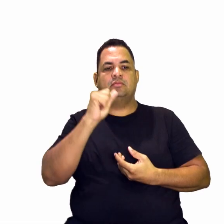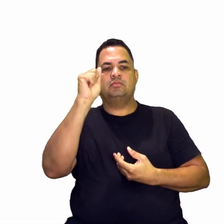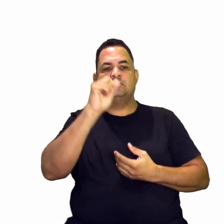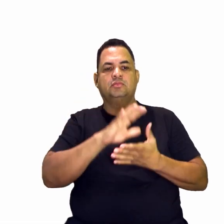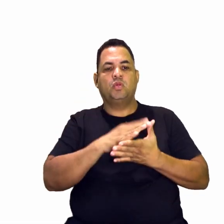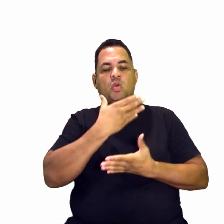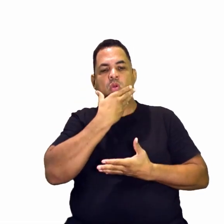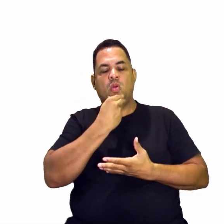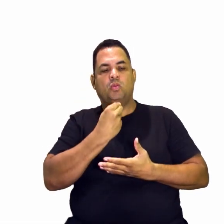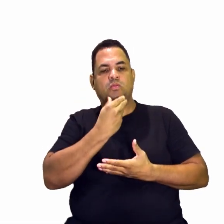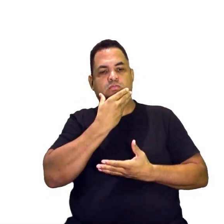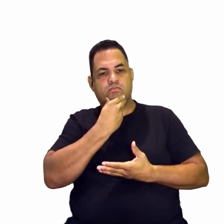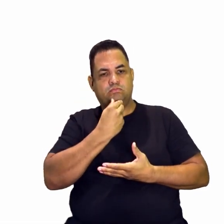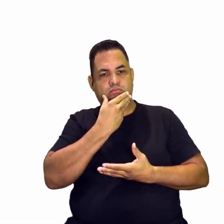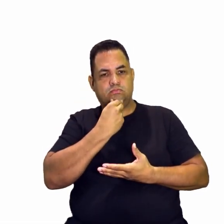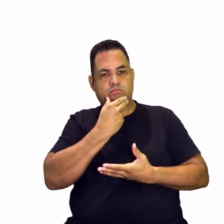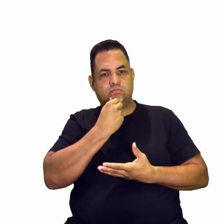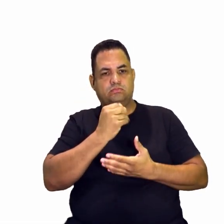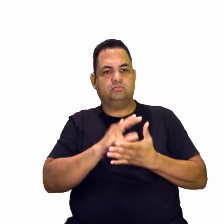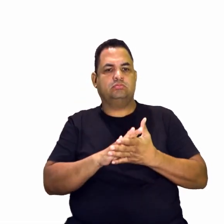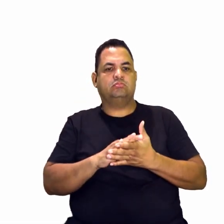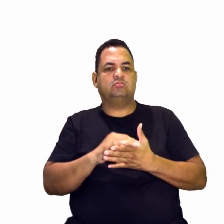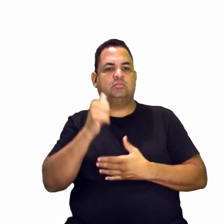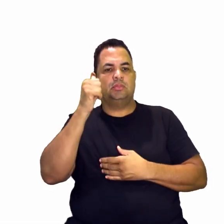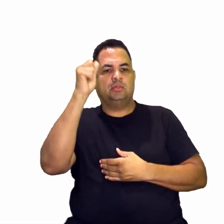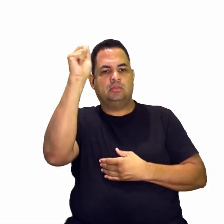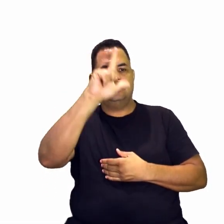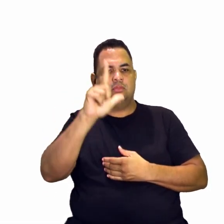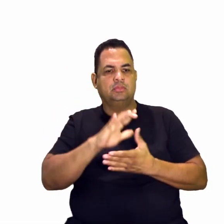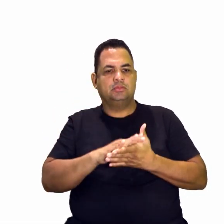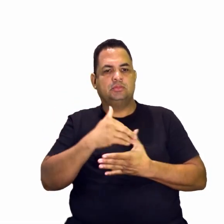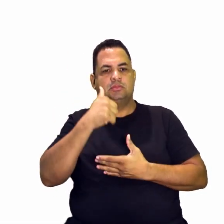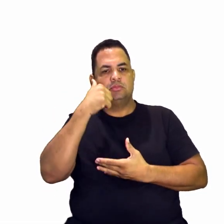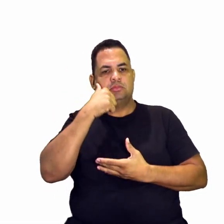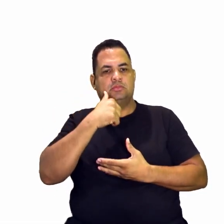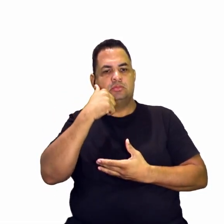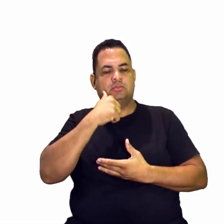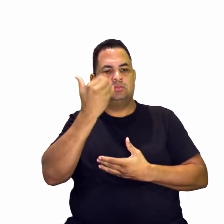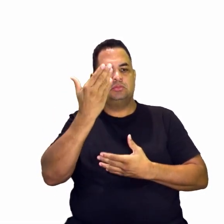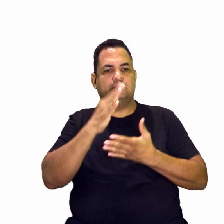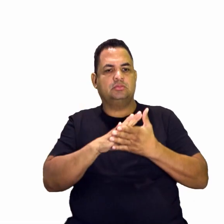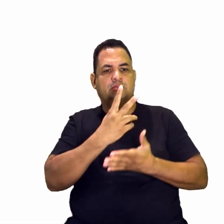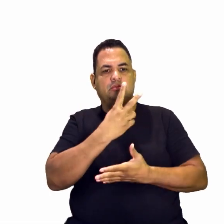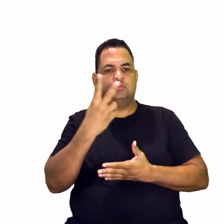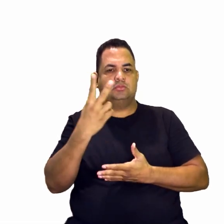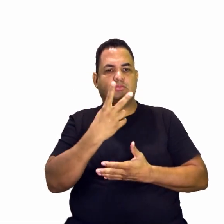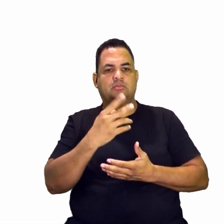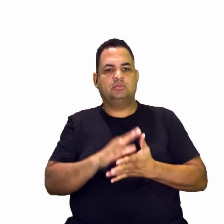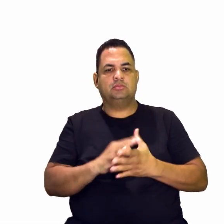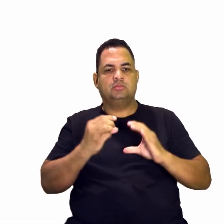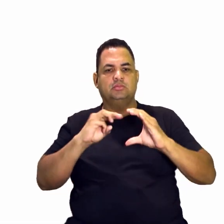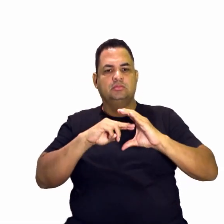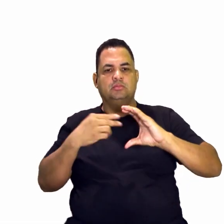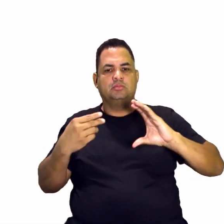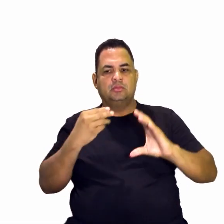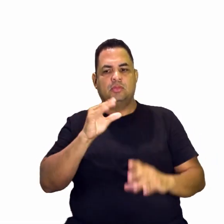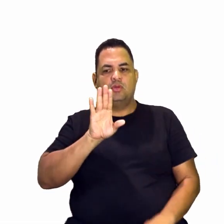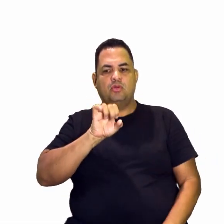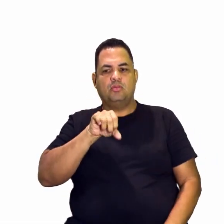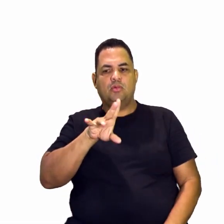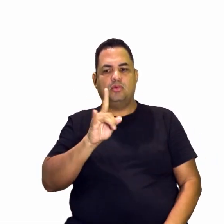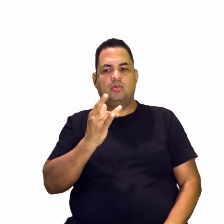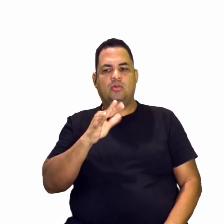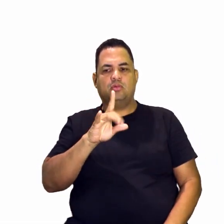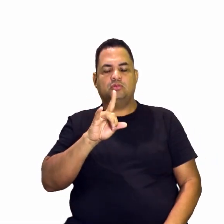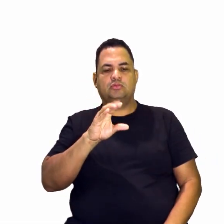origem materna e o outro é de origem paterna. Esses cromossomos, a gente diz que eles são cromossomos homólogos. E aí